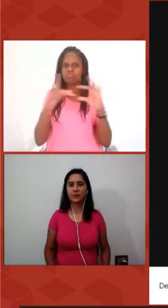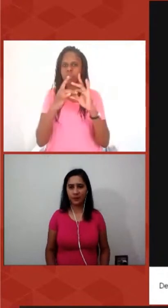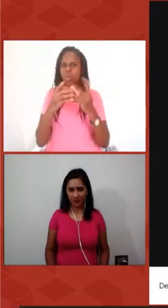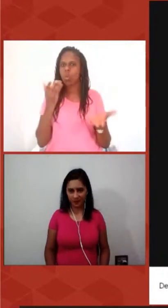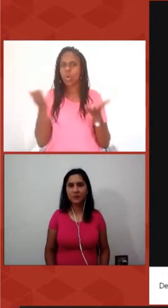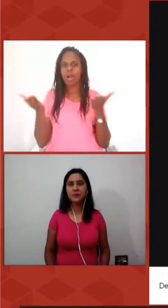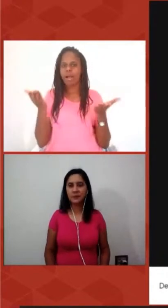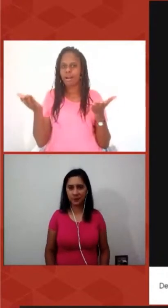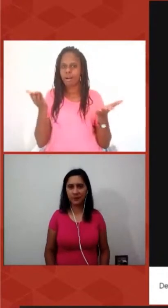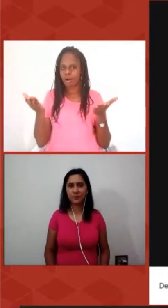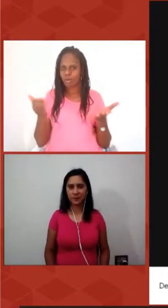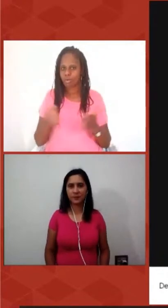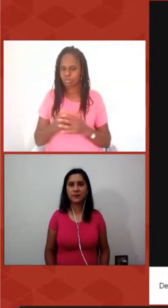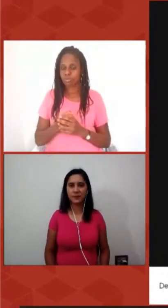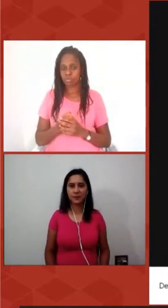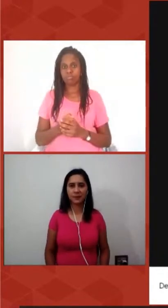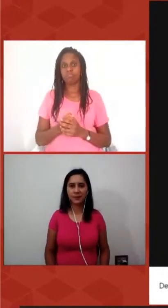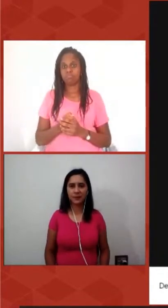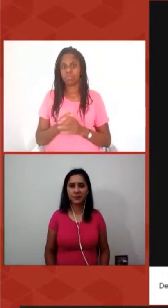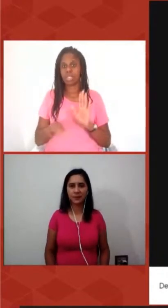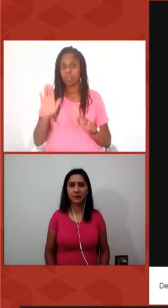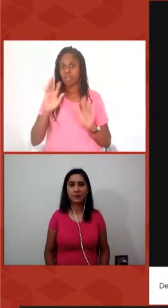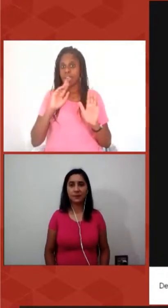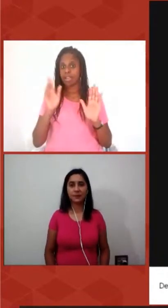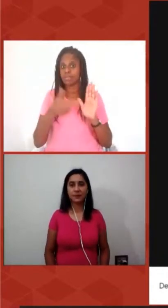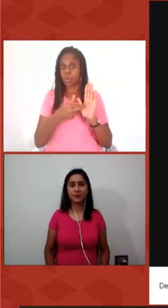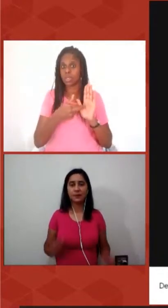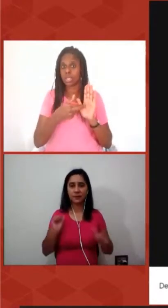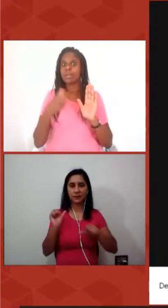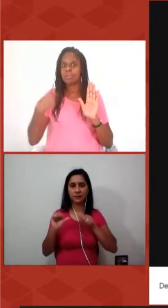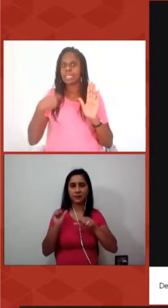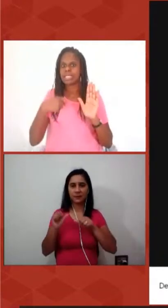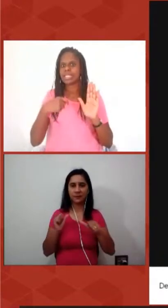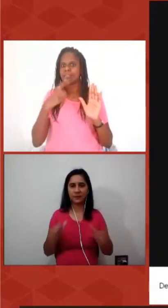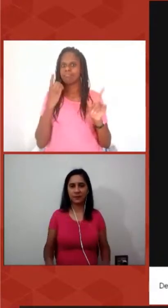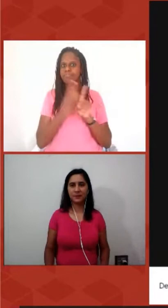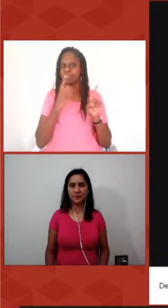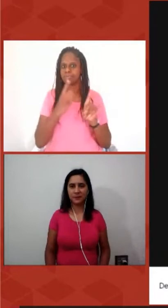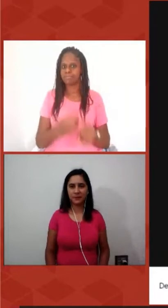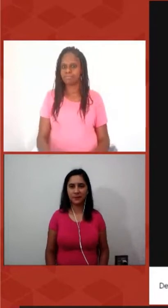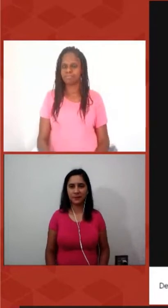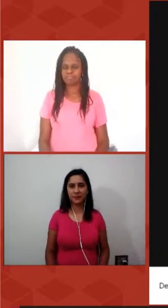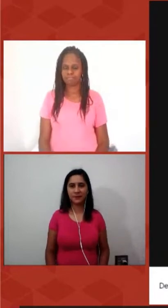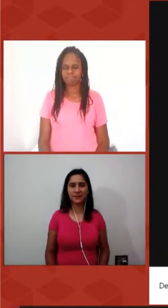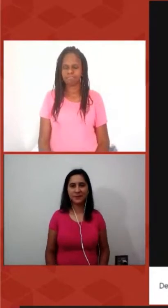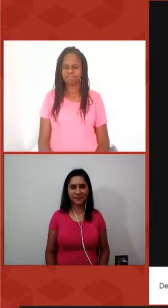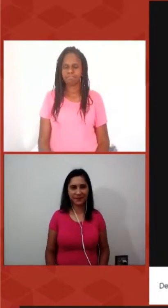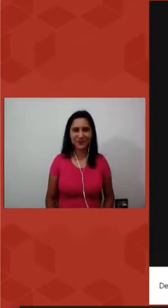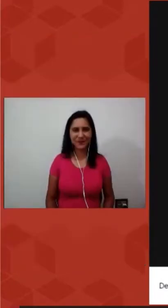mais... Talvez a resposta que a gente tem que buscar.